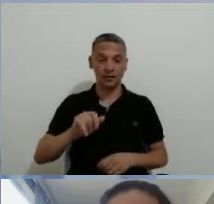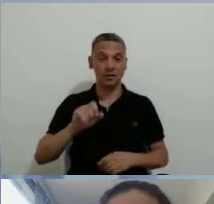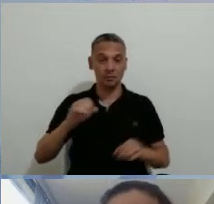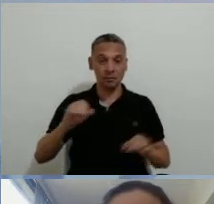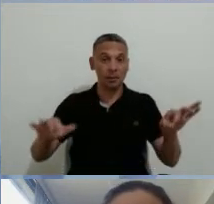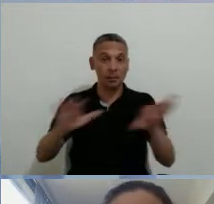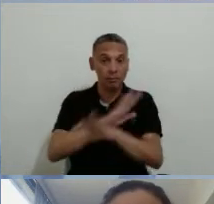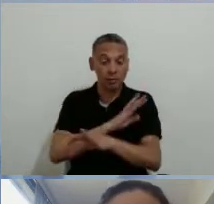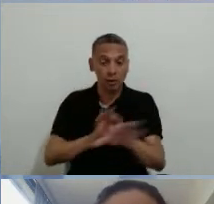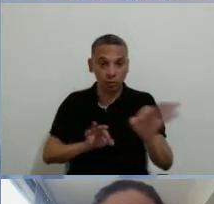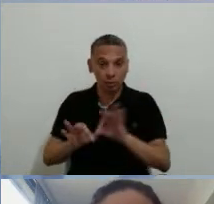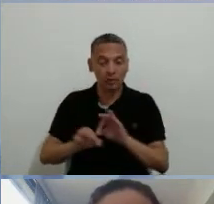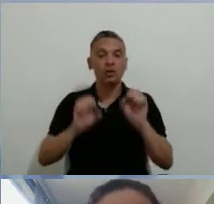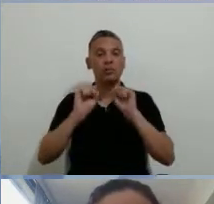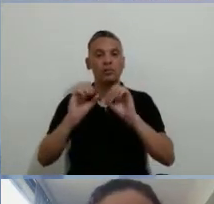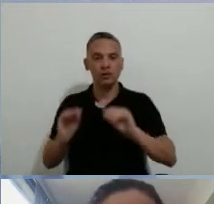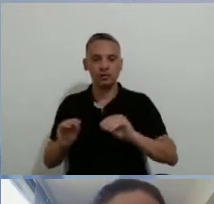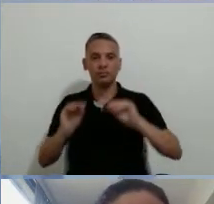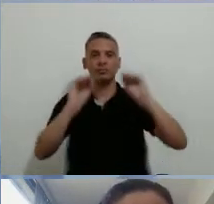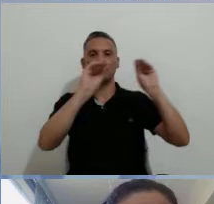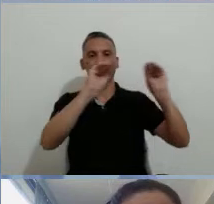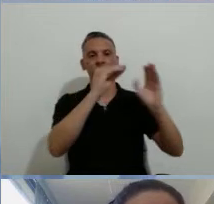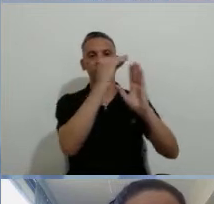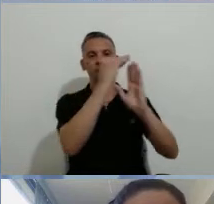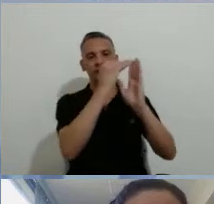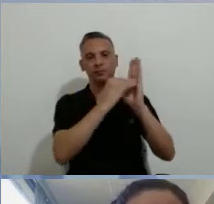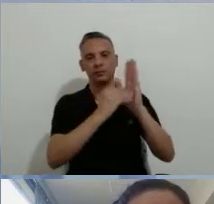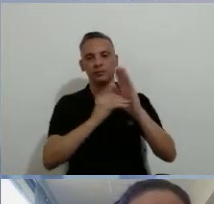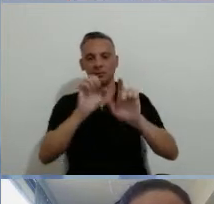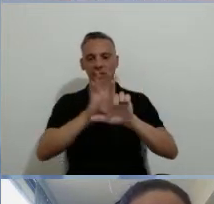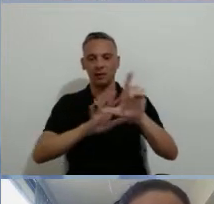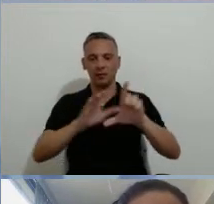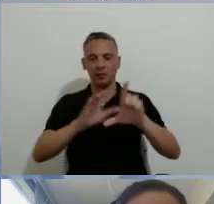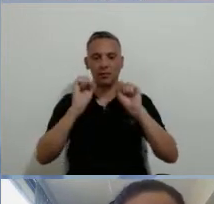e assim integrar esse repositório.